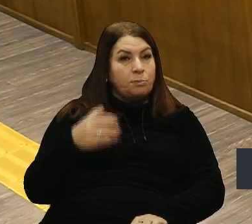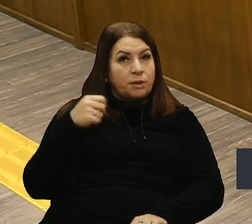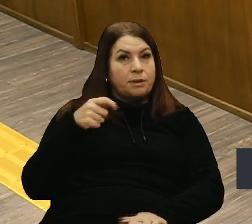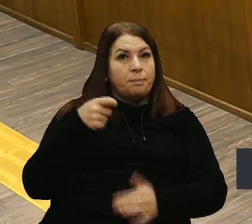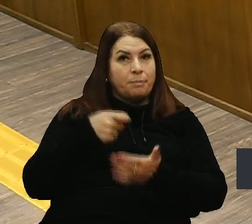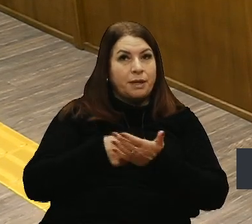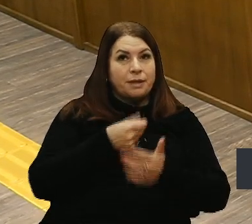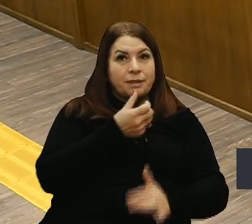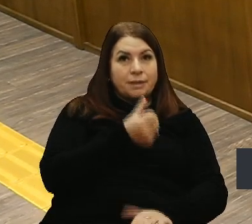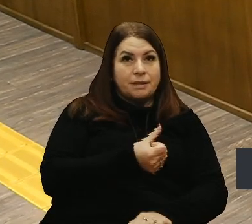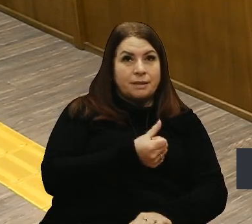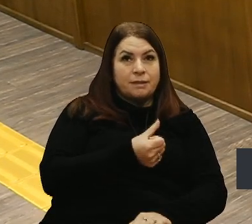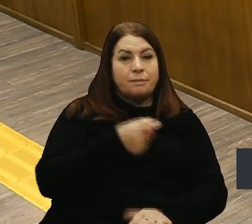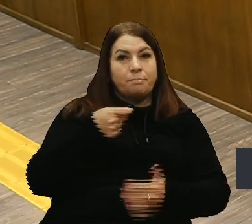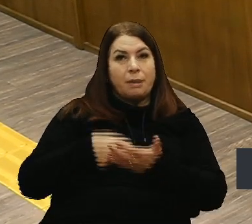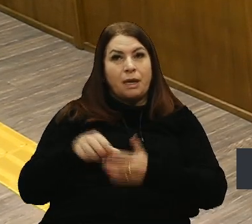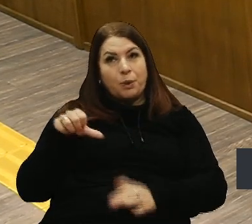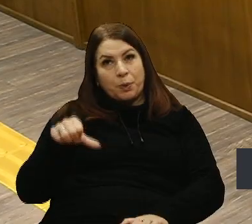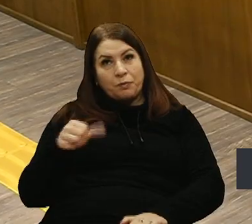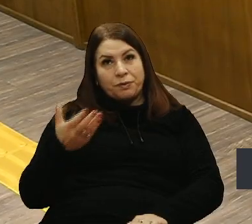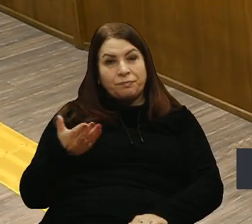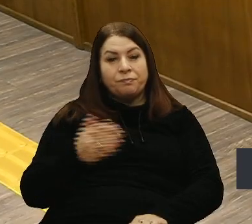pagar 6, paga 9.